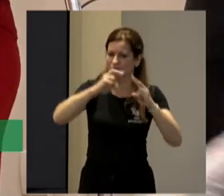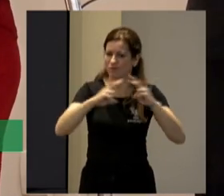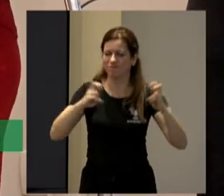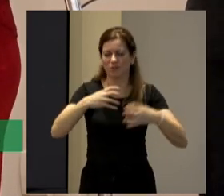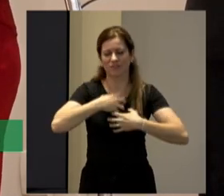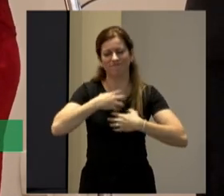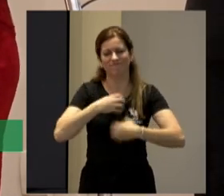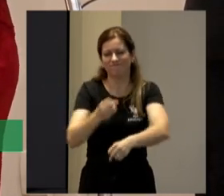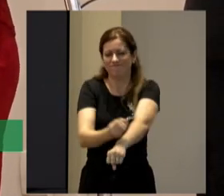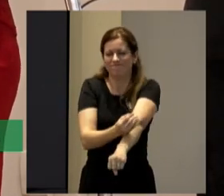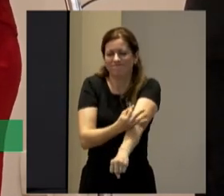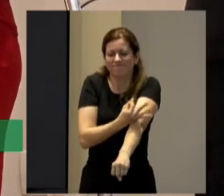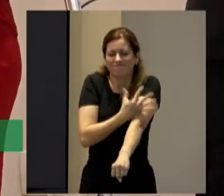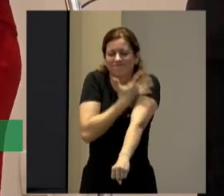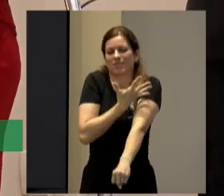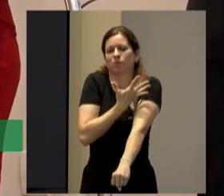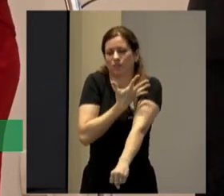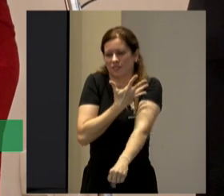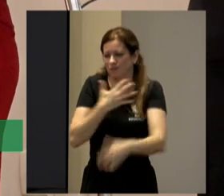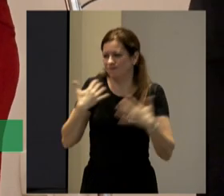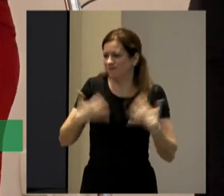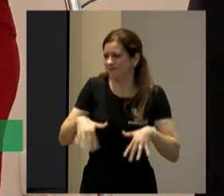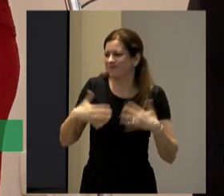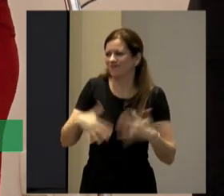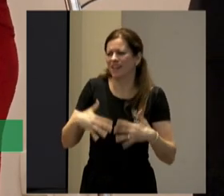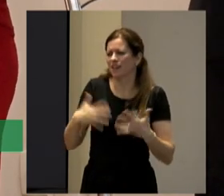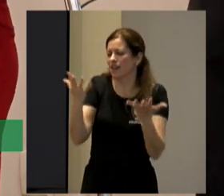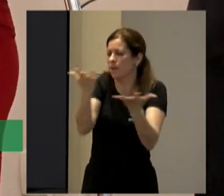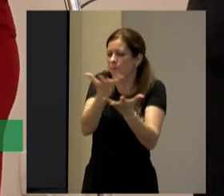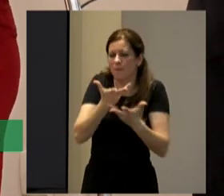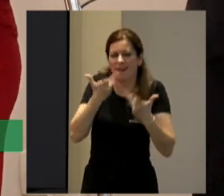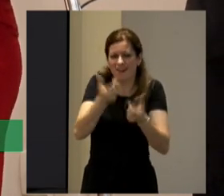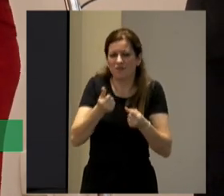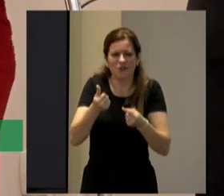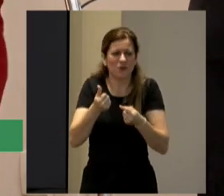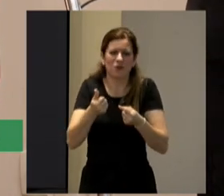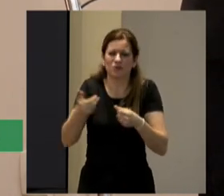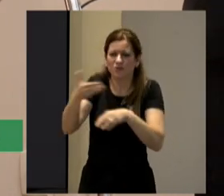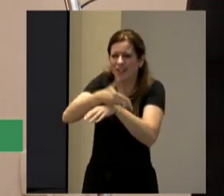emoção, porque é um privilégio poder ter